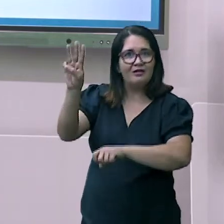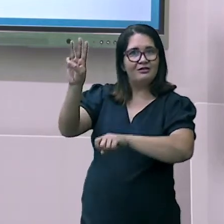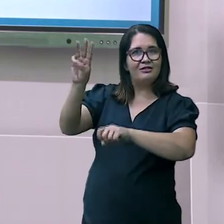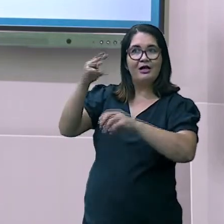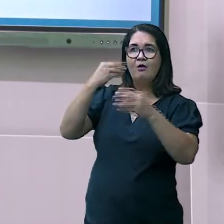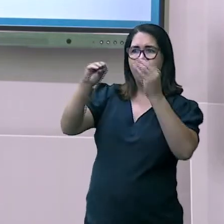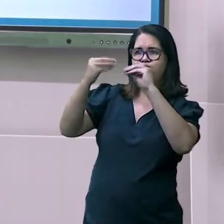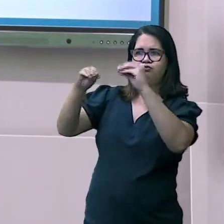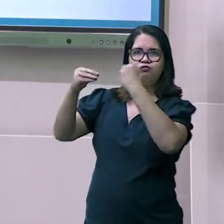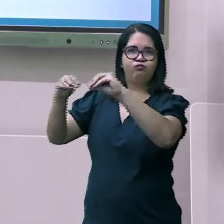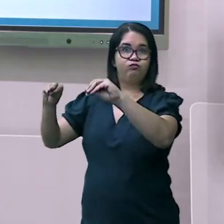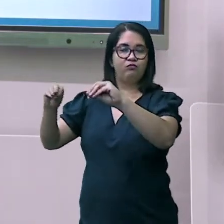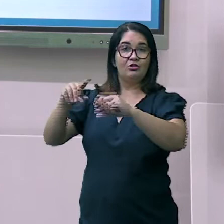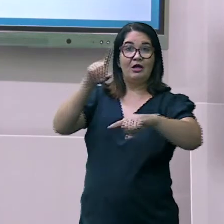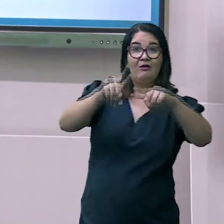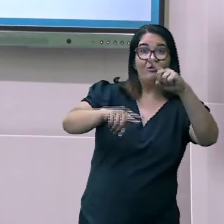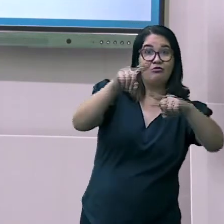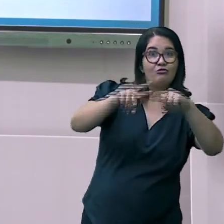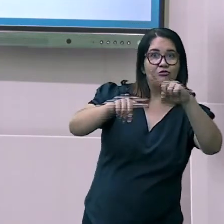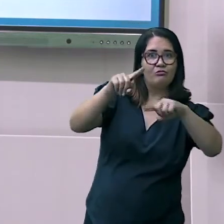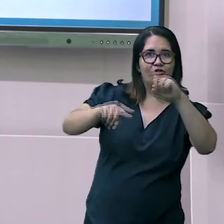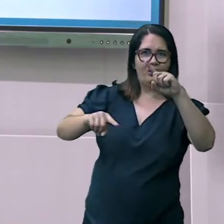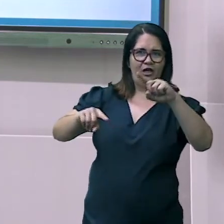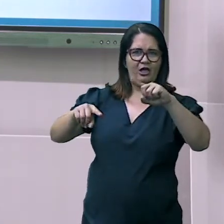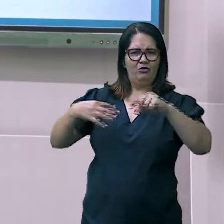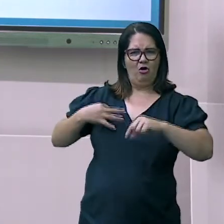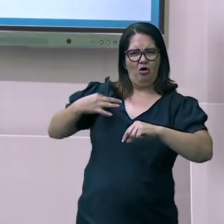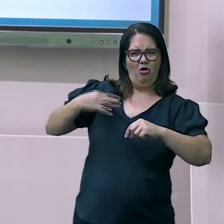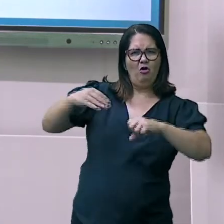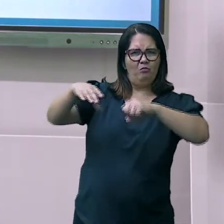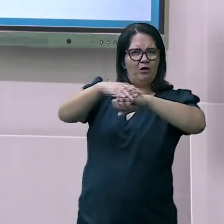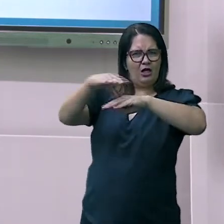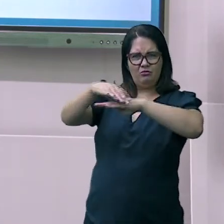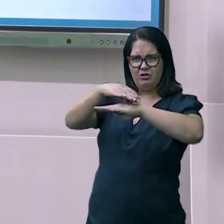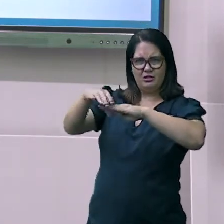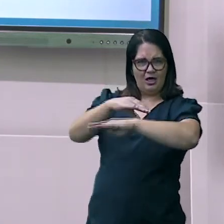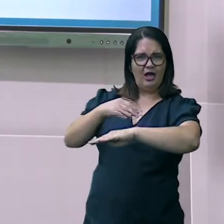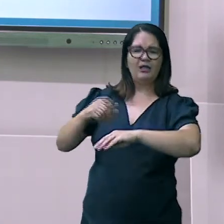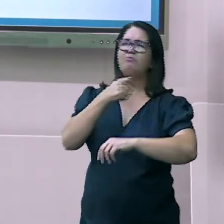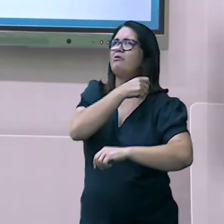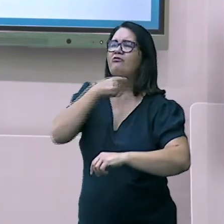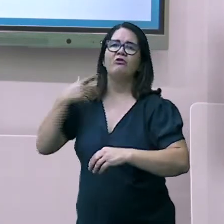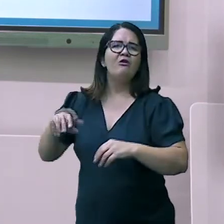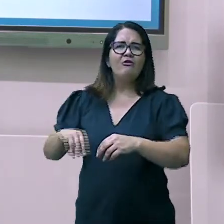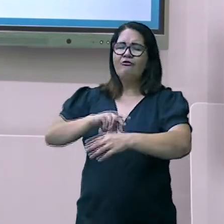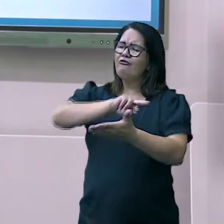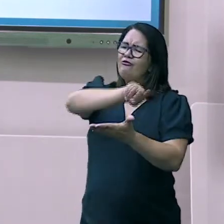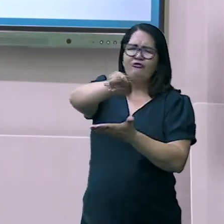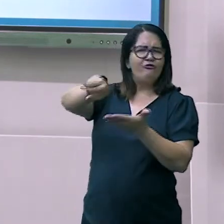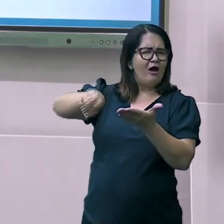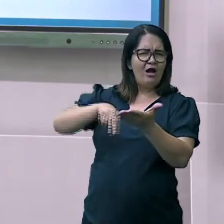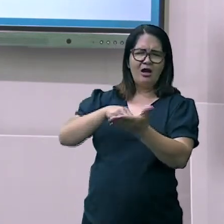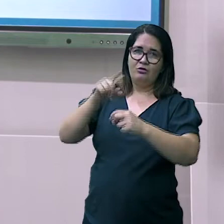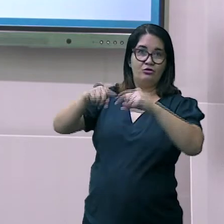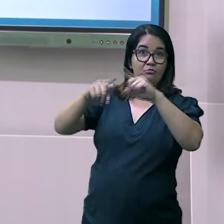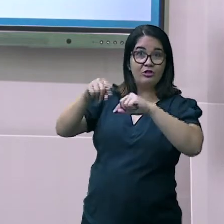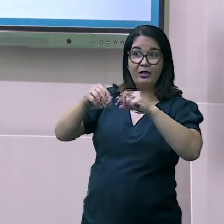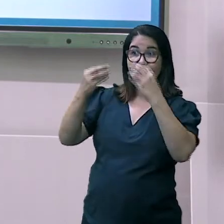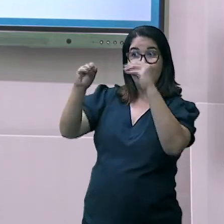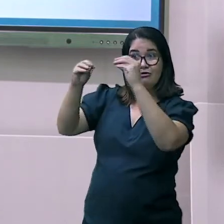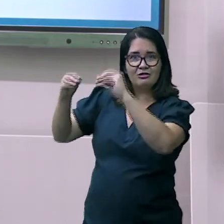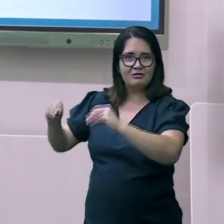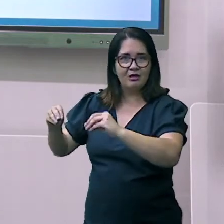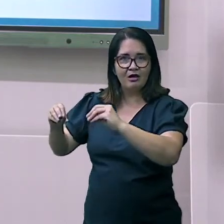coisas começaram a ser vendidas por site, como seriam feitas as entregas dessas mercadorias, dessas